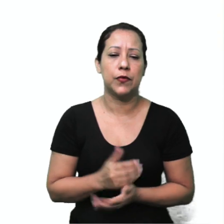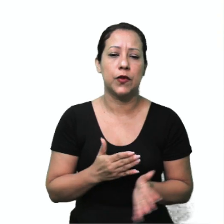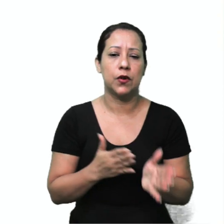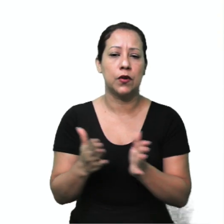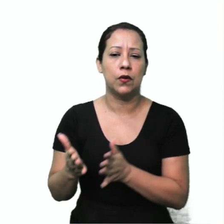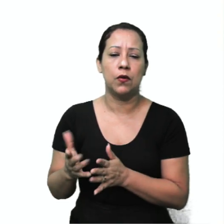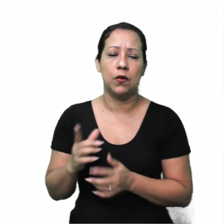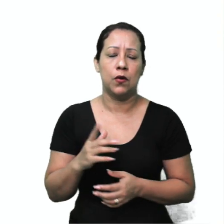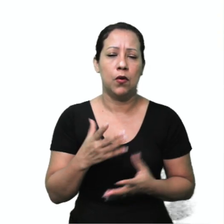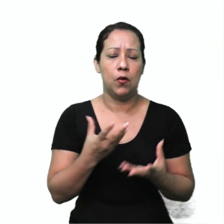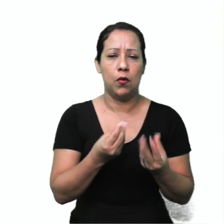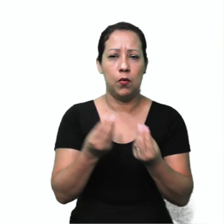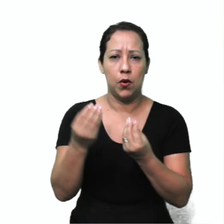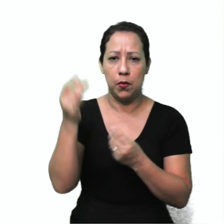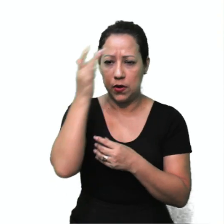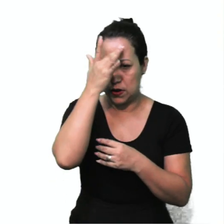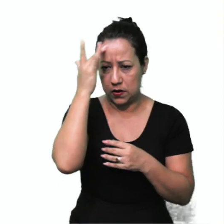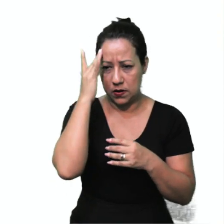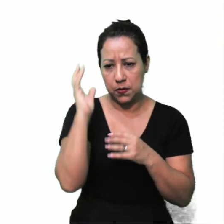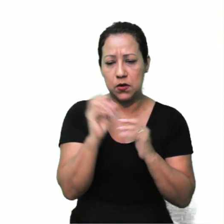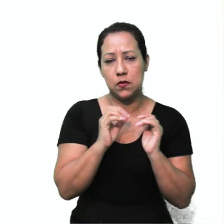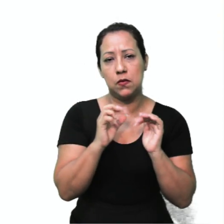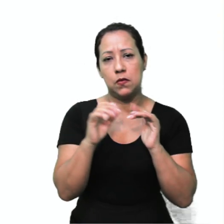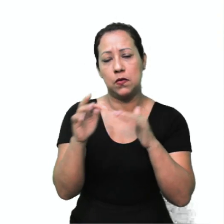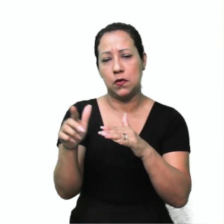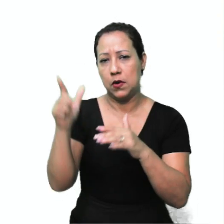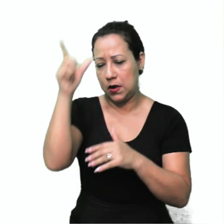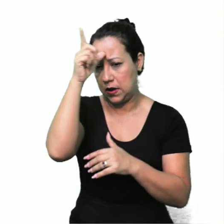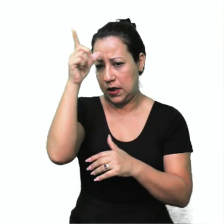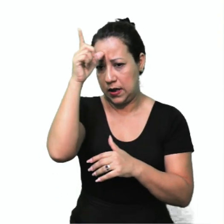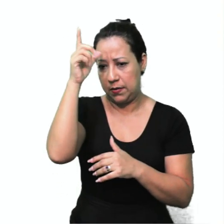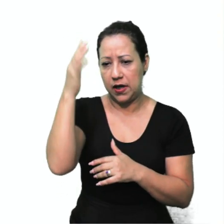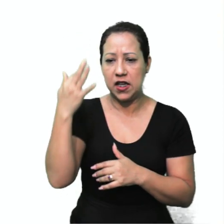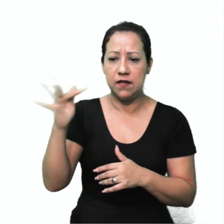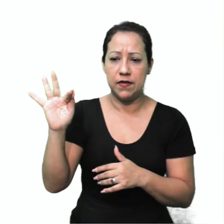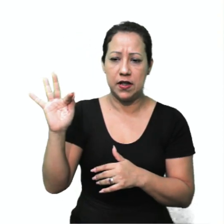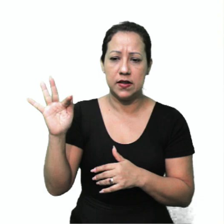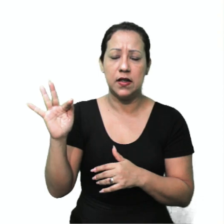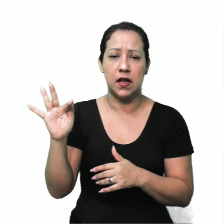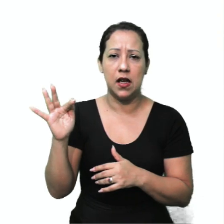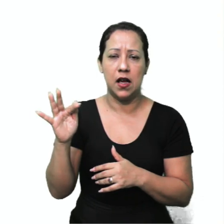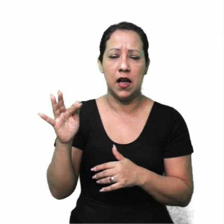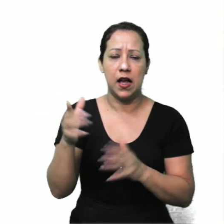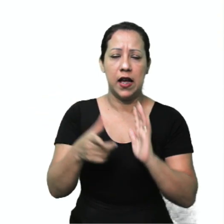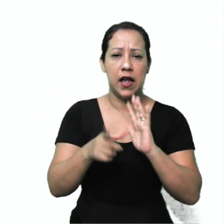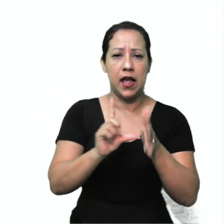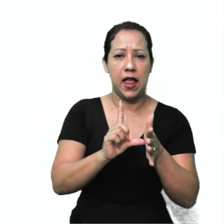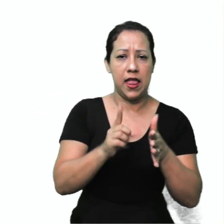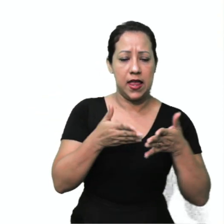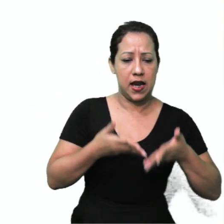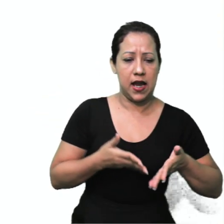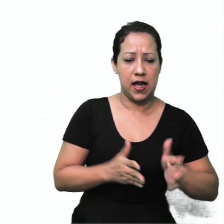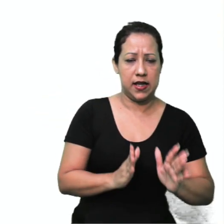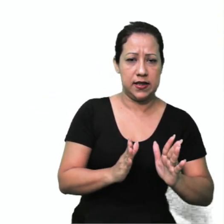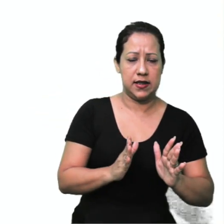Muitos imigrantes da Alemanha e França são de origem muçulmana. População alvo,